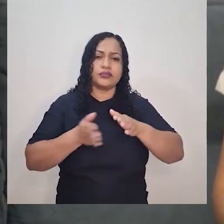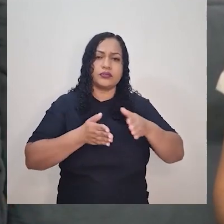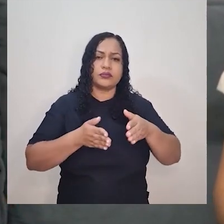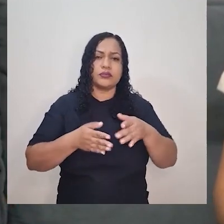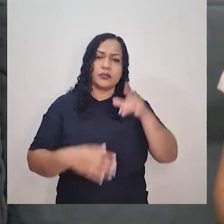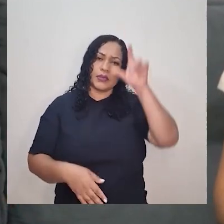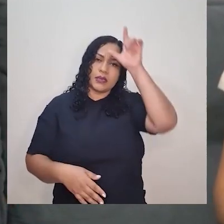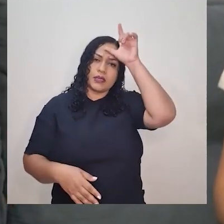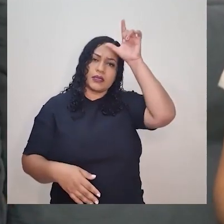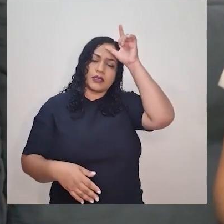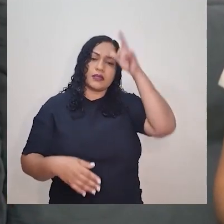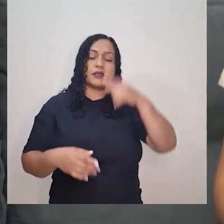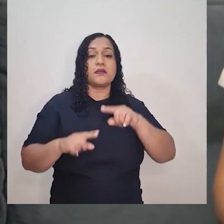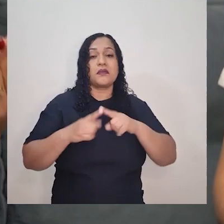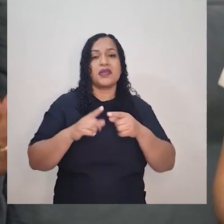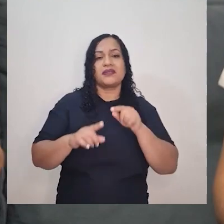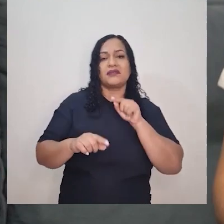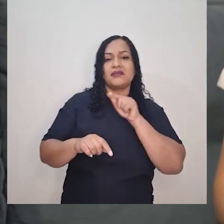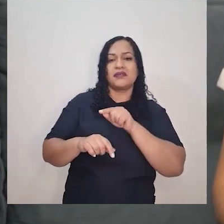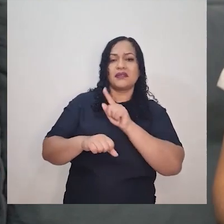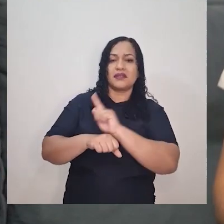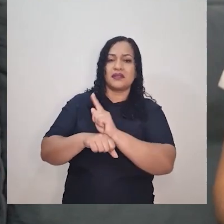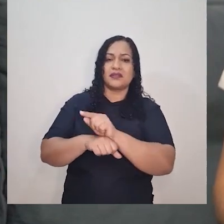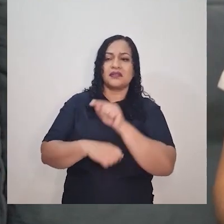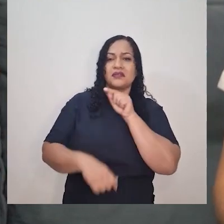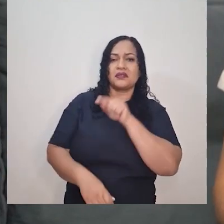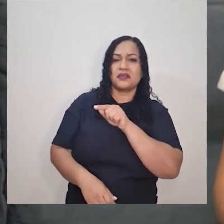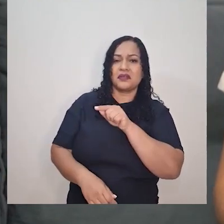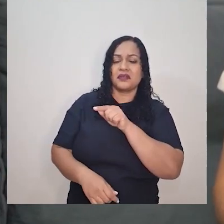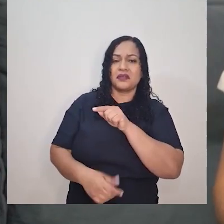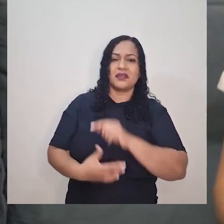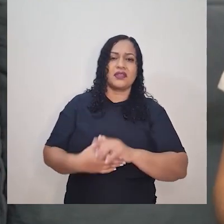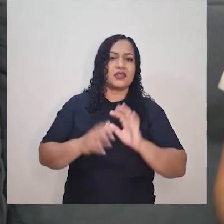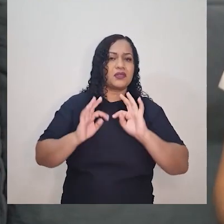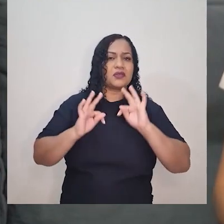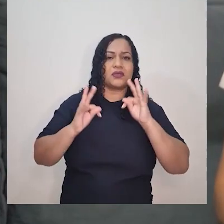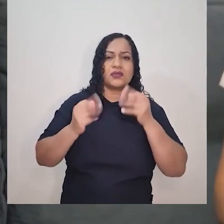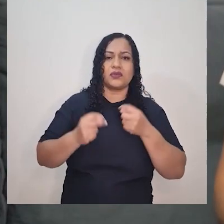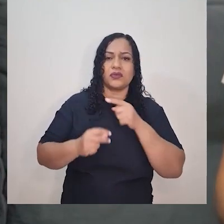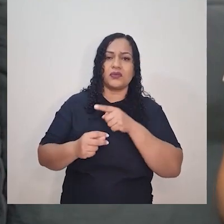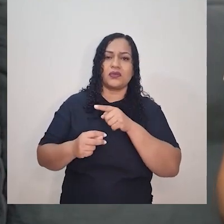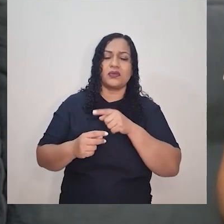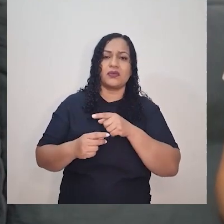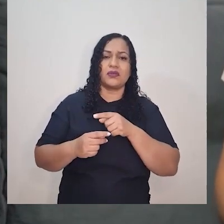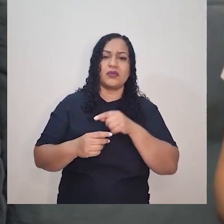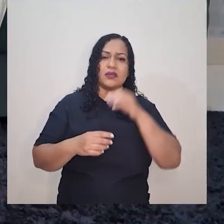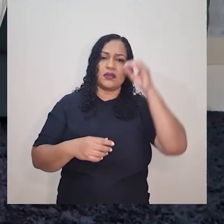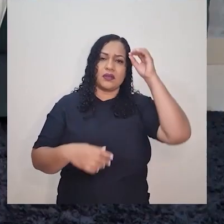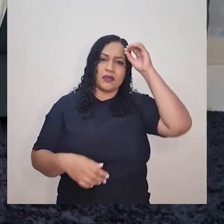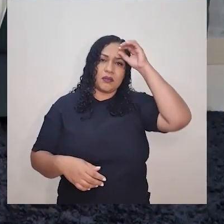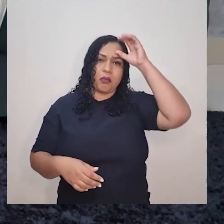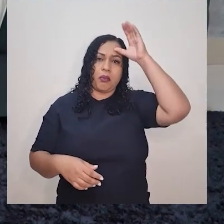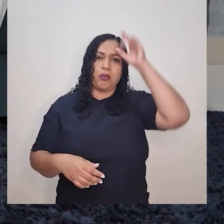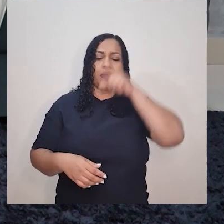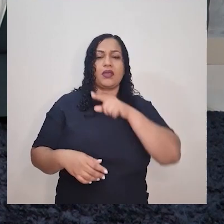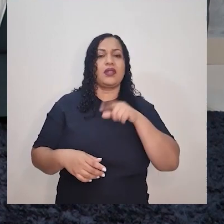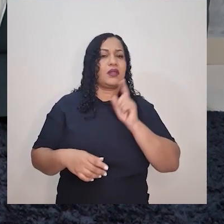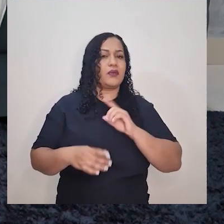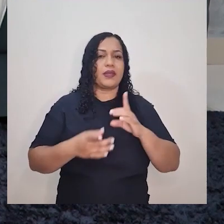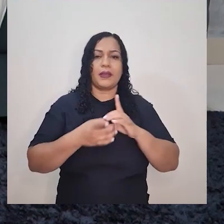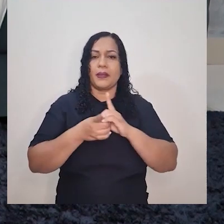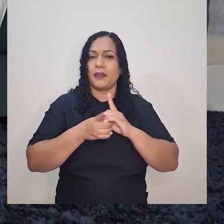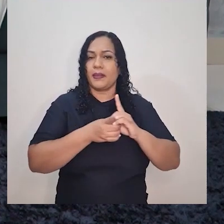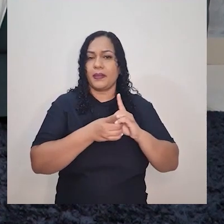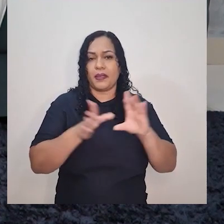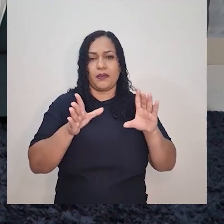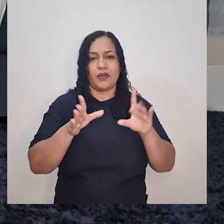mas não significa que é ele o detentor de todo esse conhecimento, porque senão ele passa a ser burocrático, ele não passa a ser